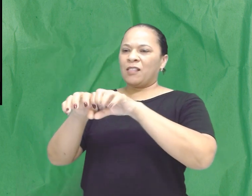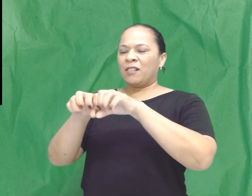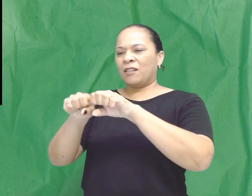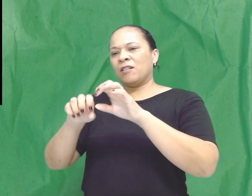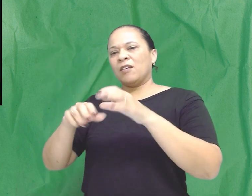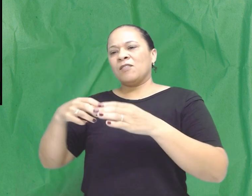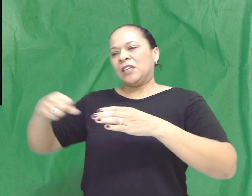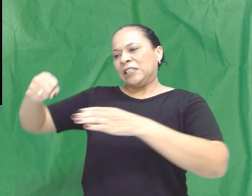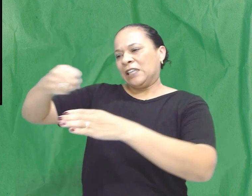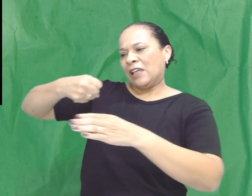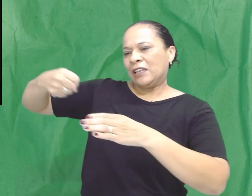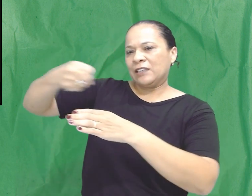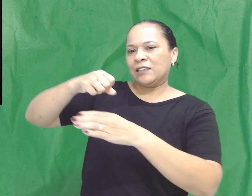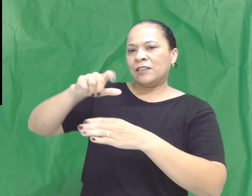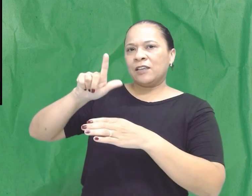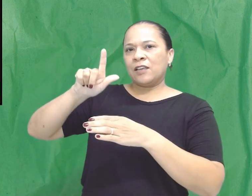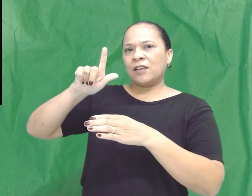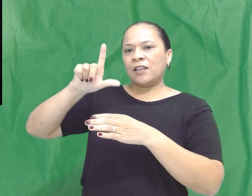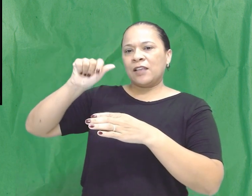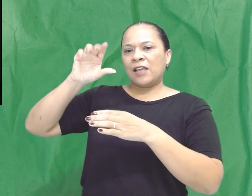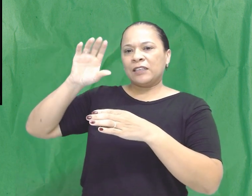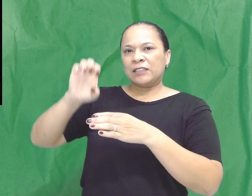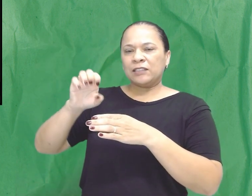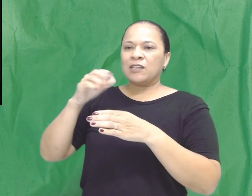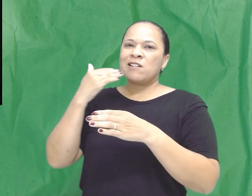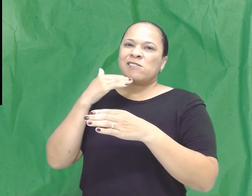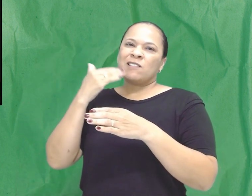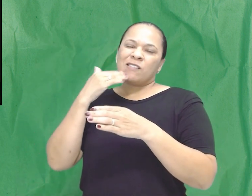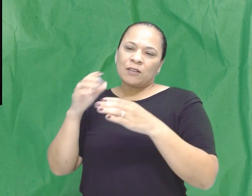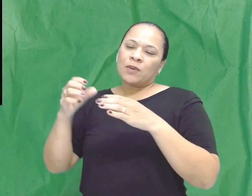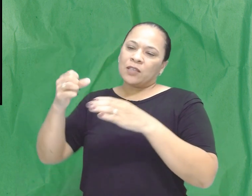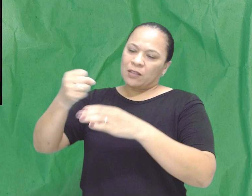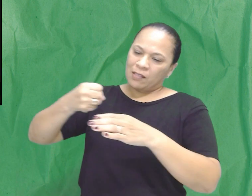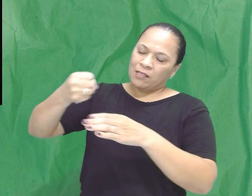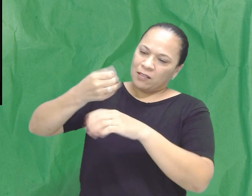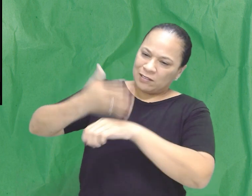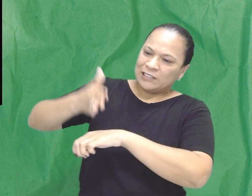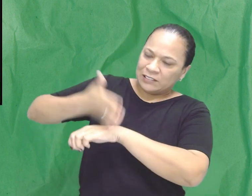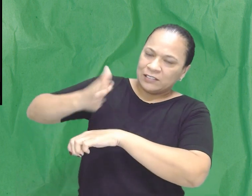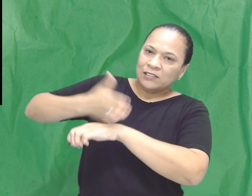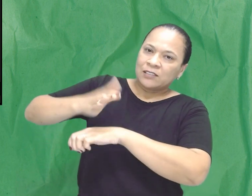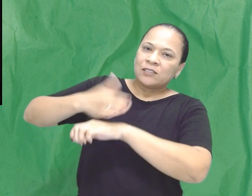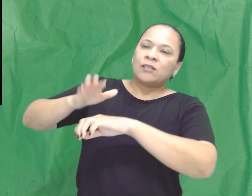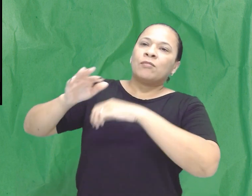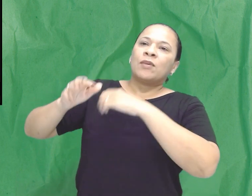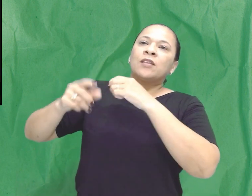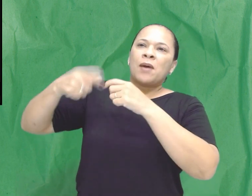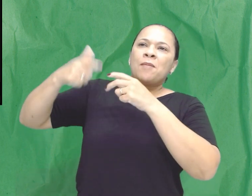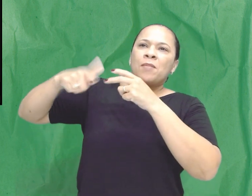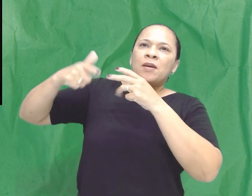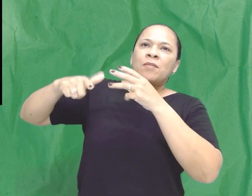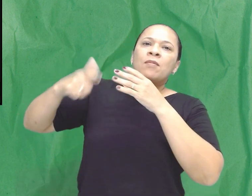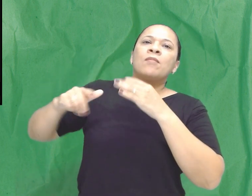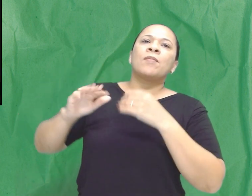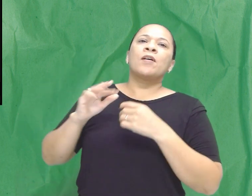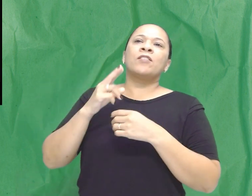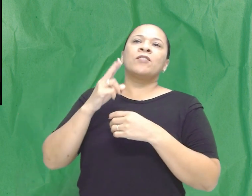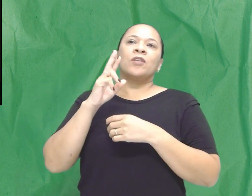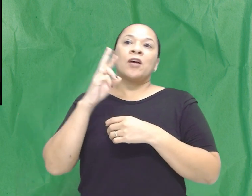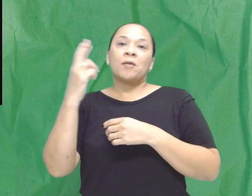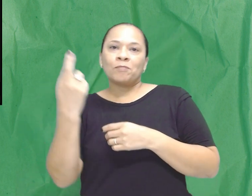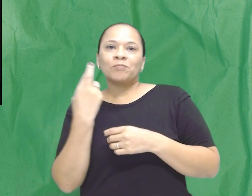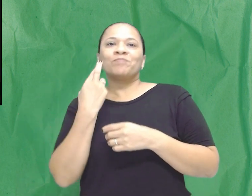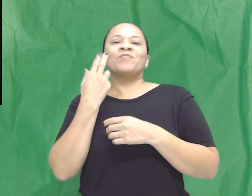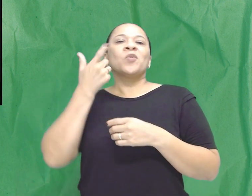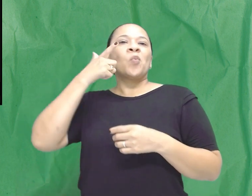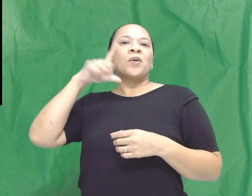fique lá grande coisa, porém, não é fazendo a primeira nem a segunda vez que a gente vai chegar àquele resultado que nós queremos tanto. Como eu falei para